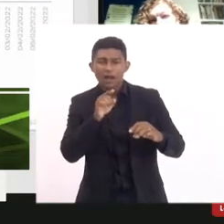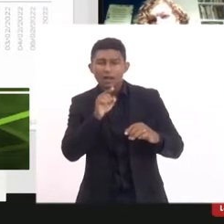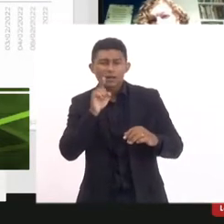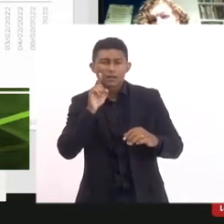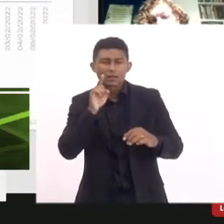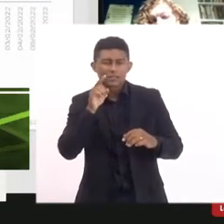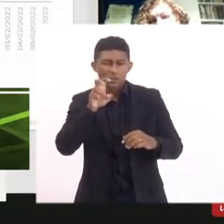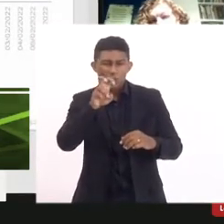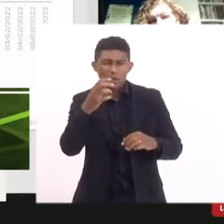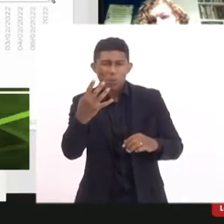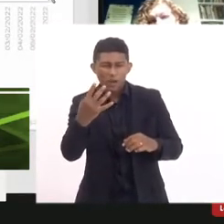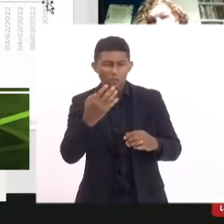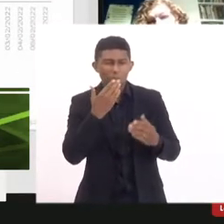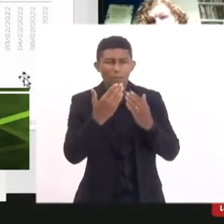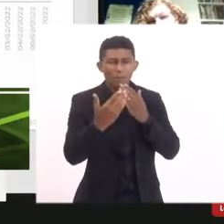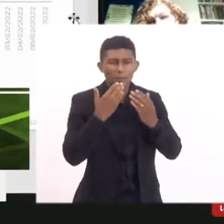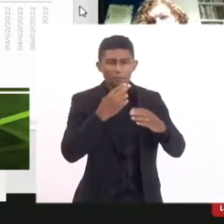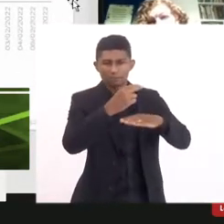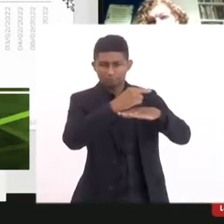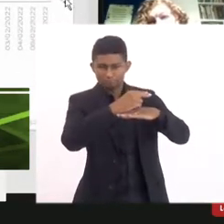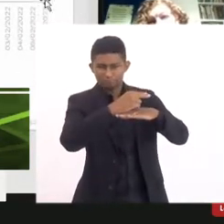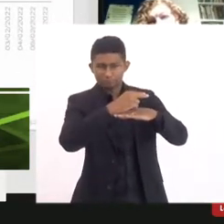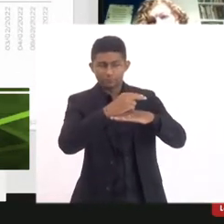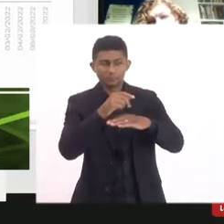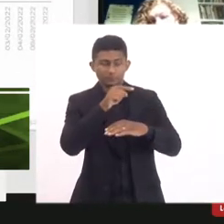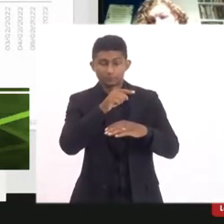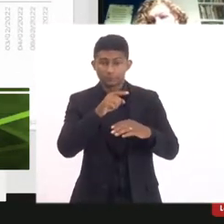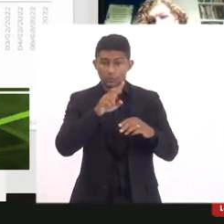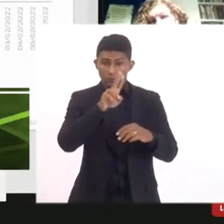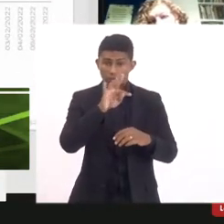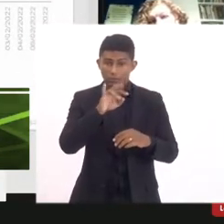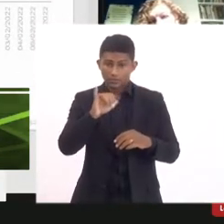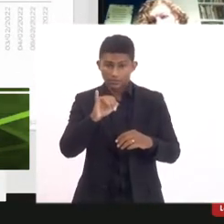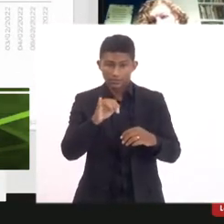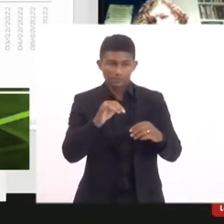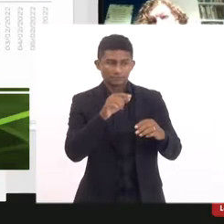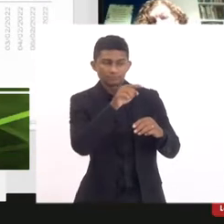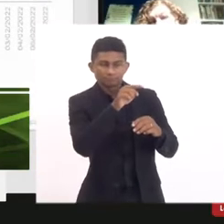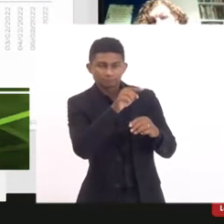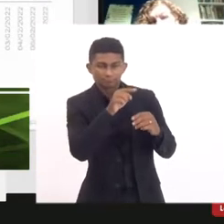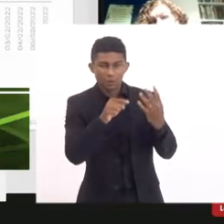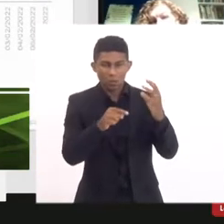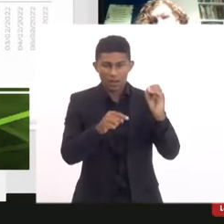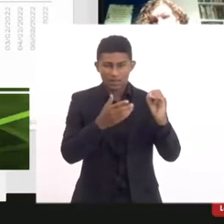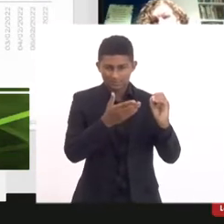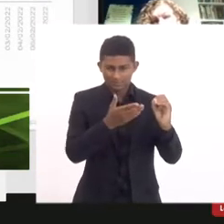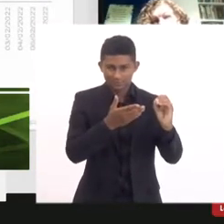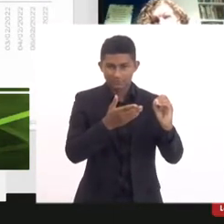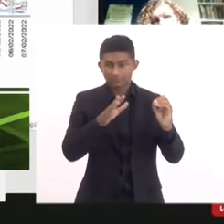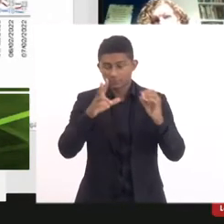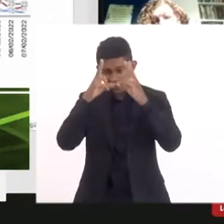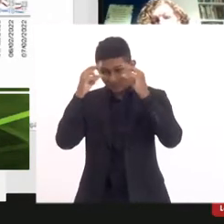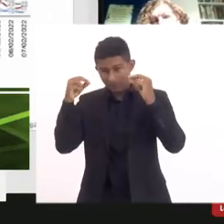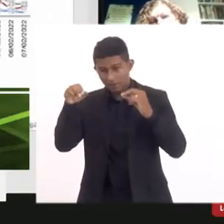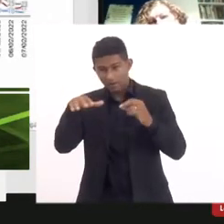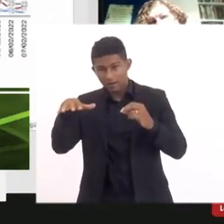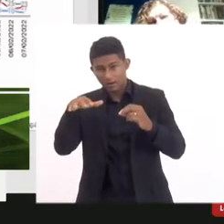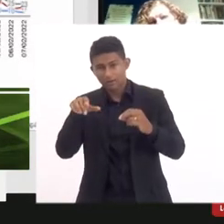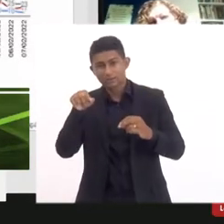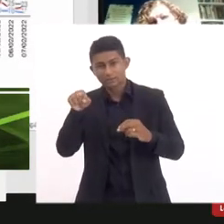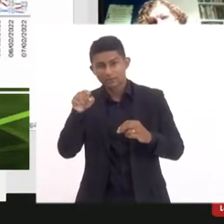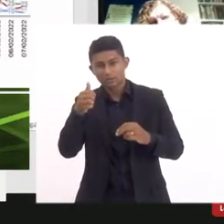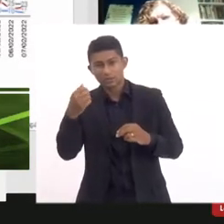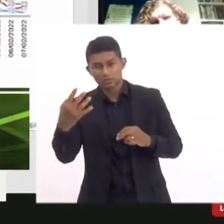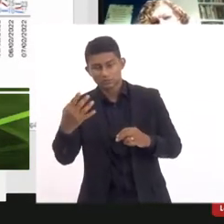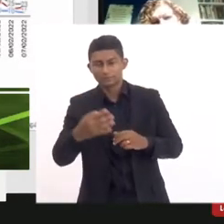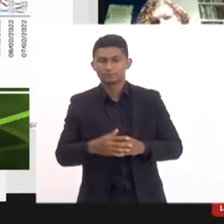40 para UTI e 14 para a enfermaria. A mesma coisa,